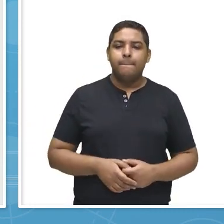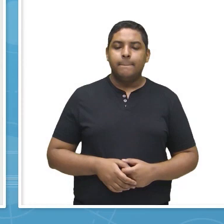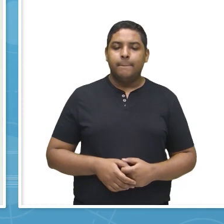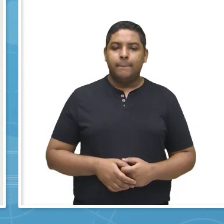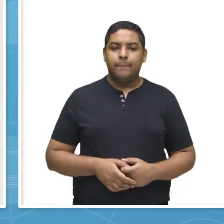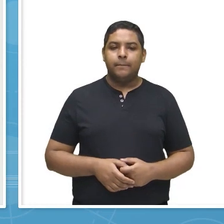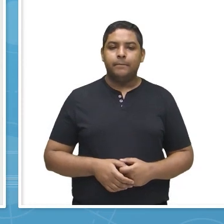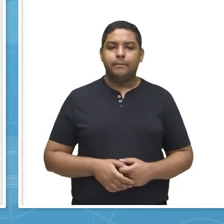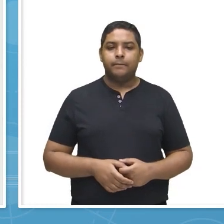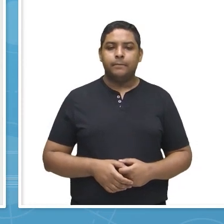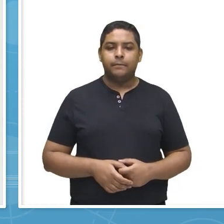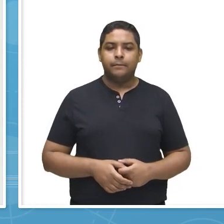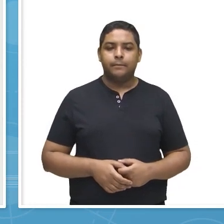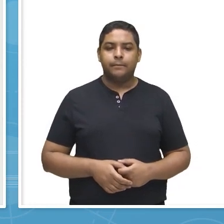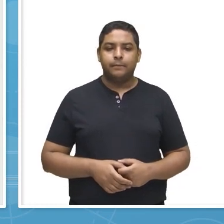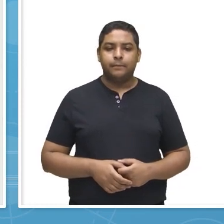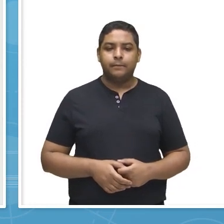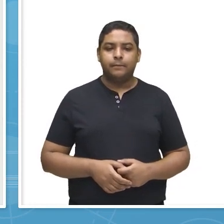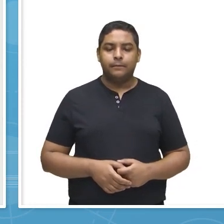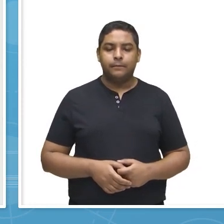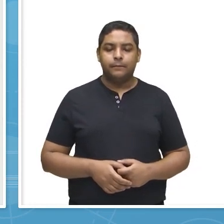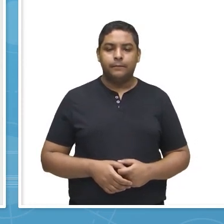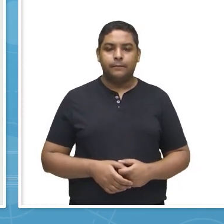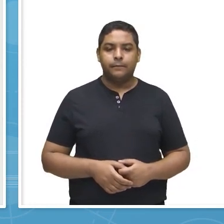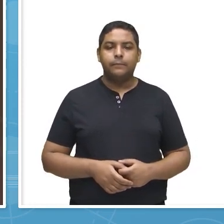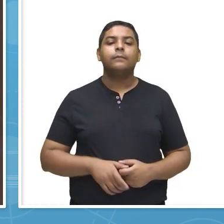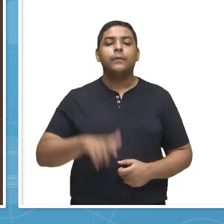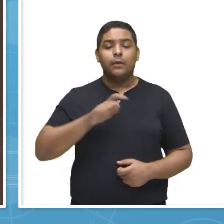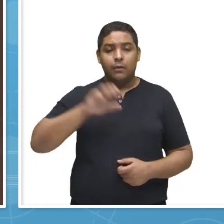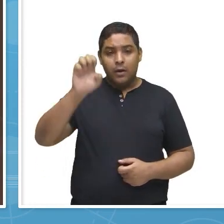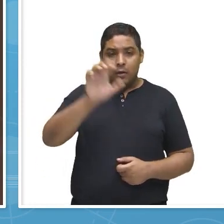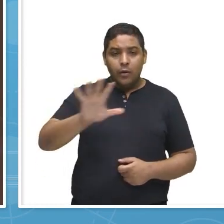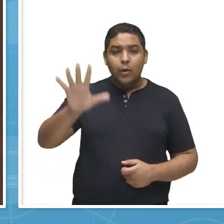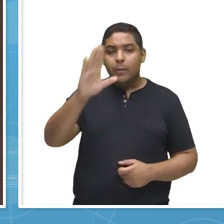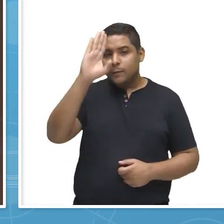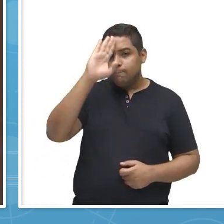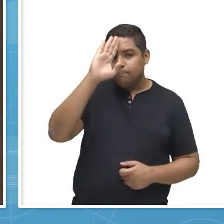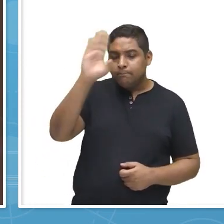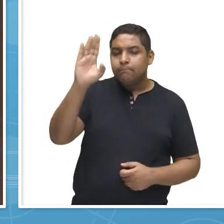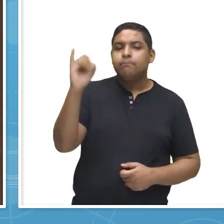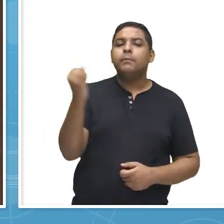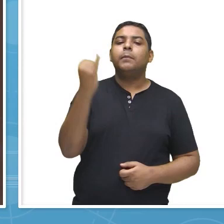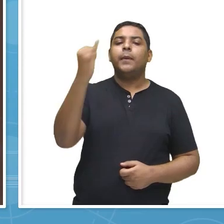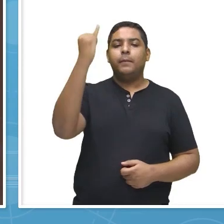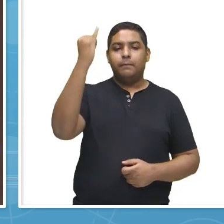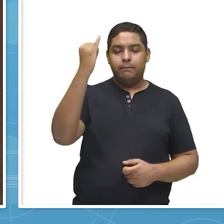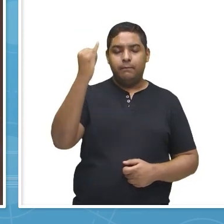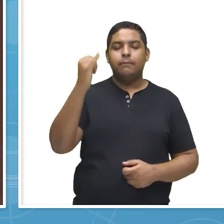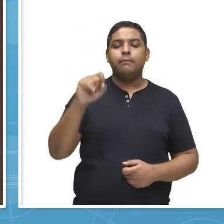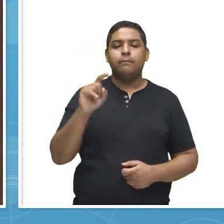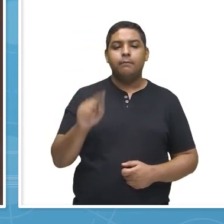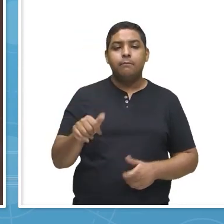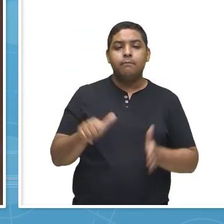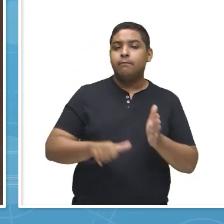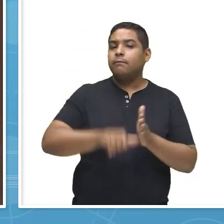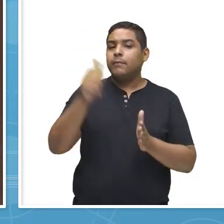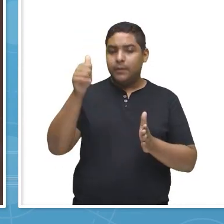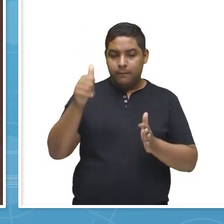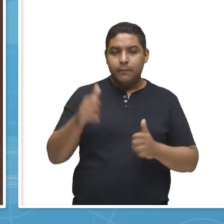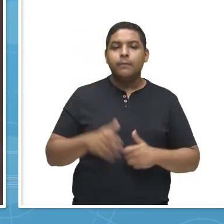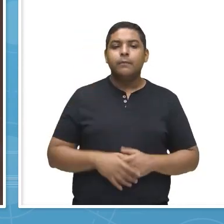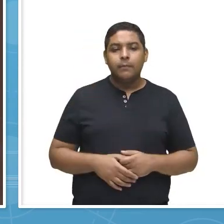para vocês que os europeus eram os pioneiros aí nesse período histórico das